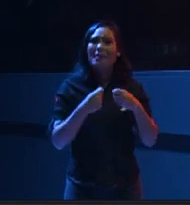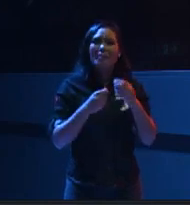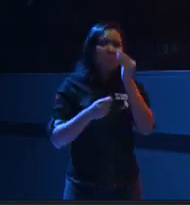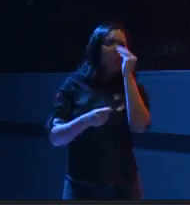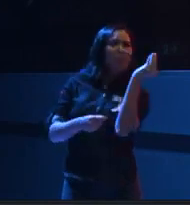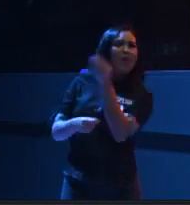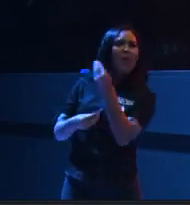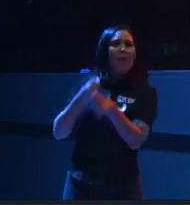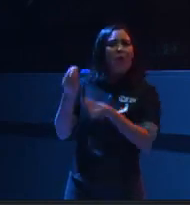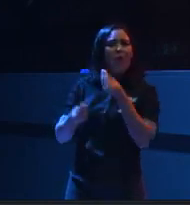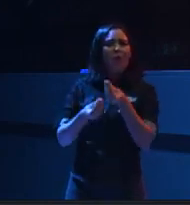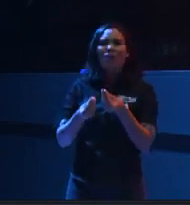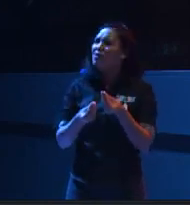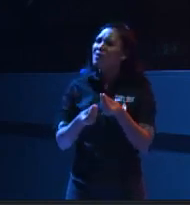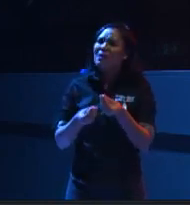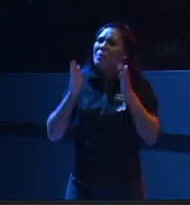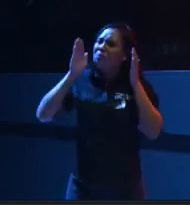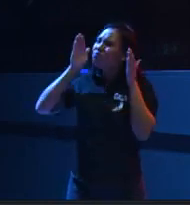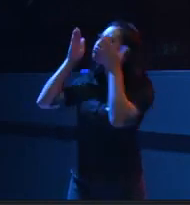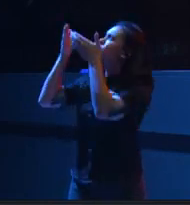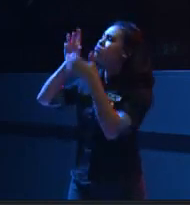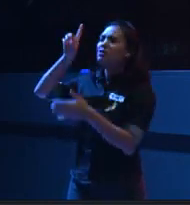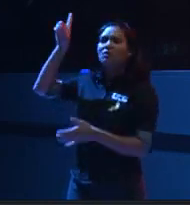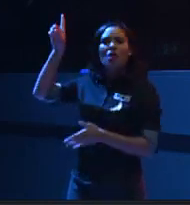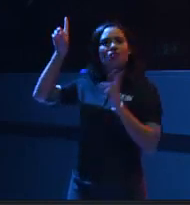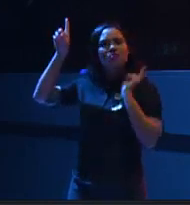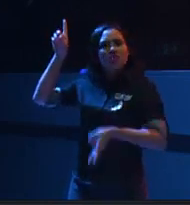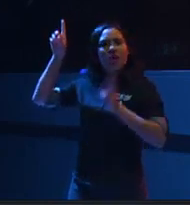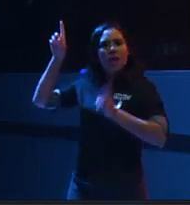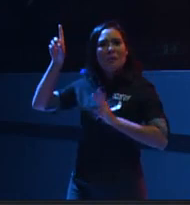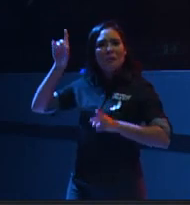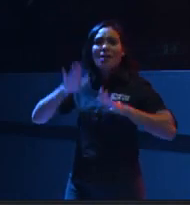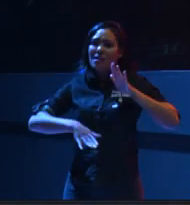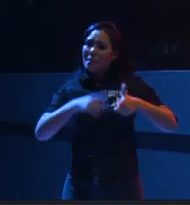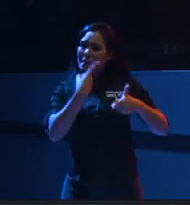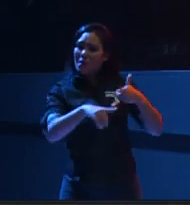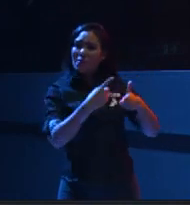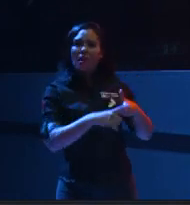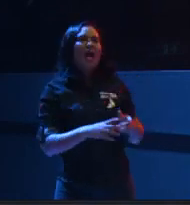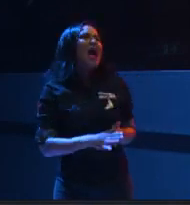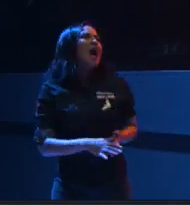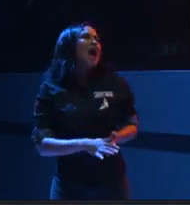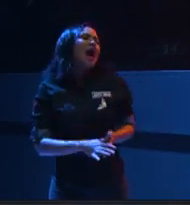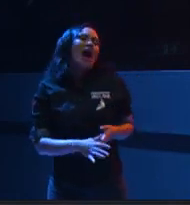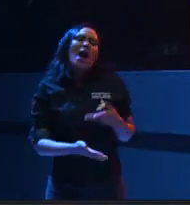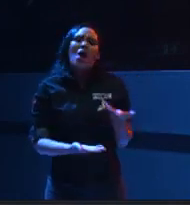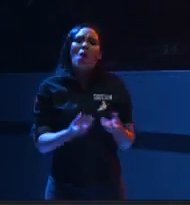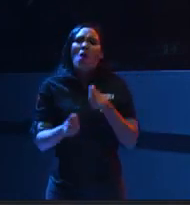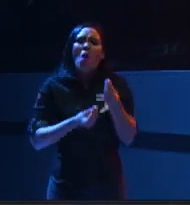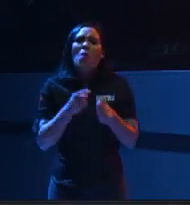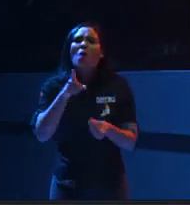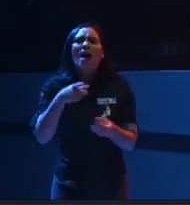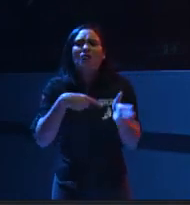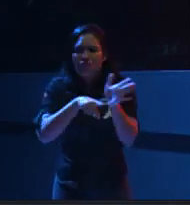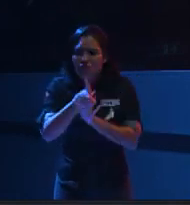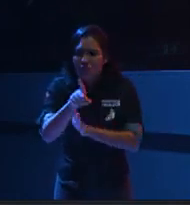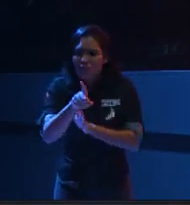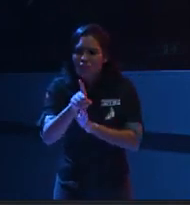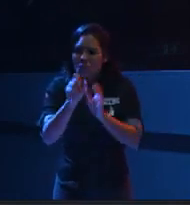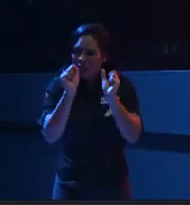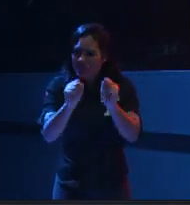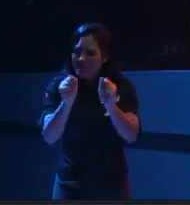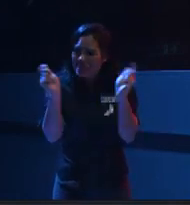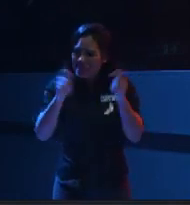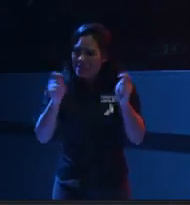problema porque você Não viveria situações difíceis também a pastor porque eu sou servo de Deus Ei quem disse que